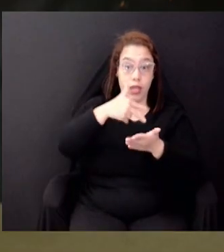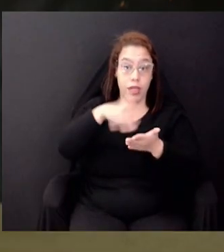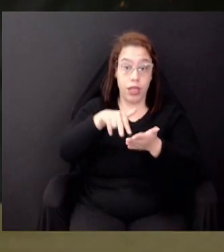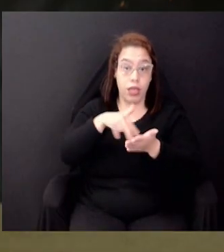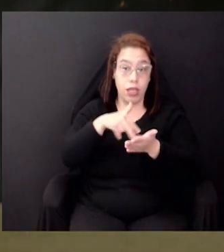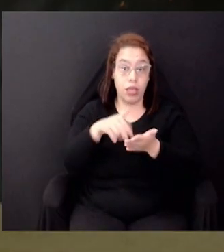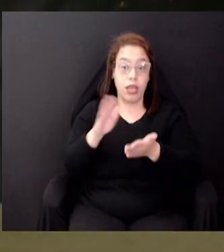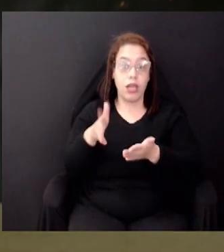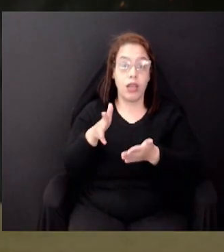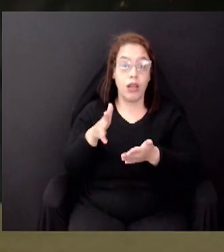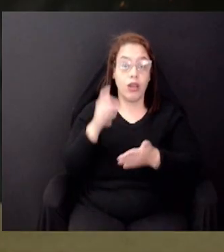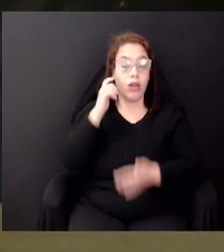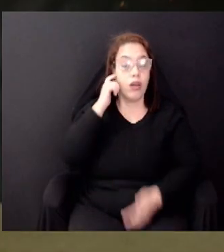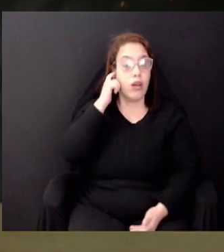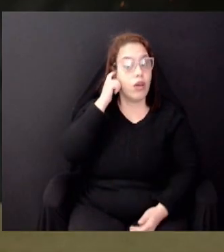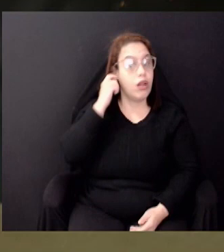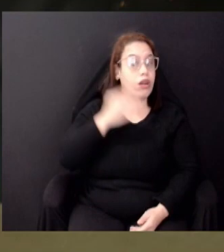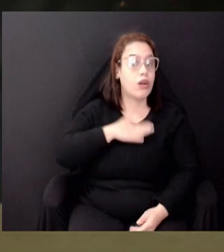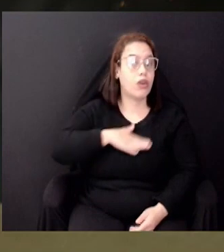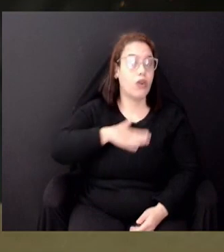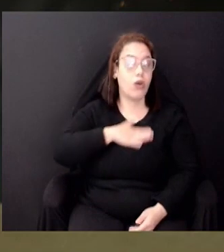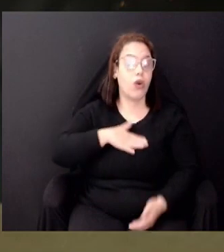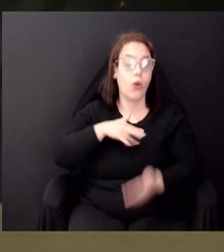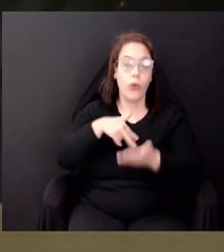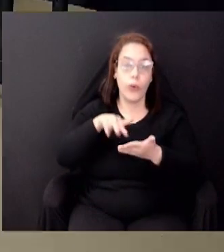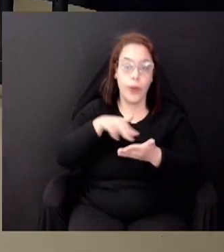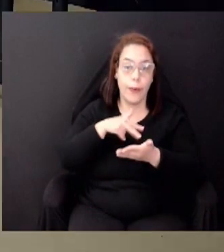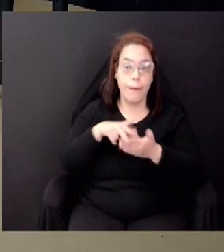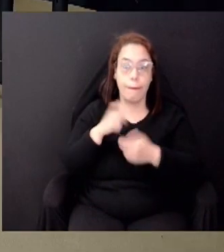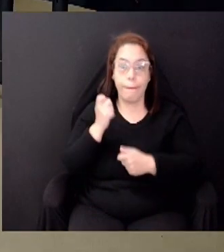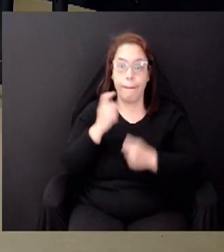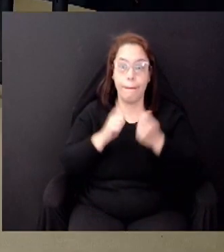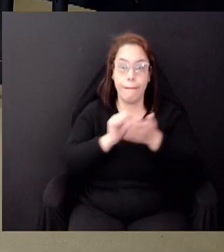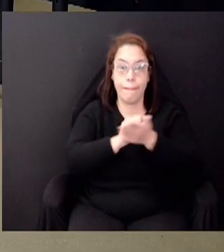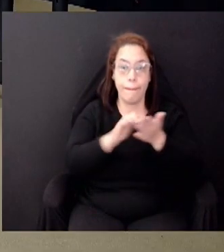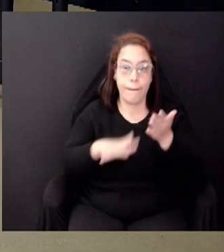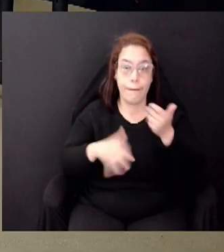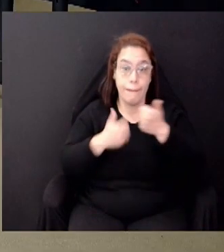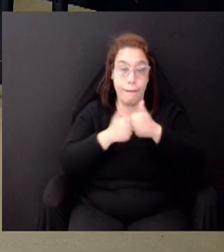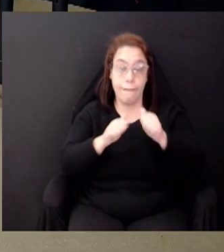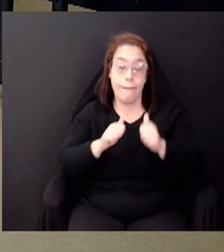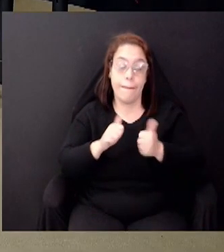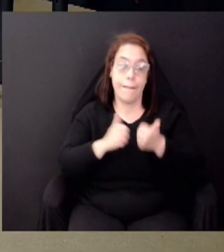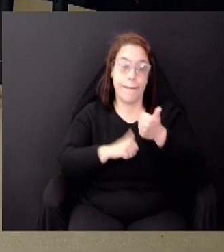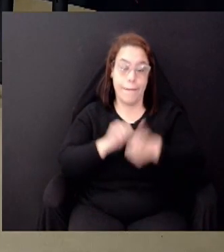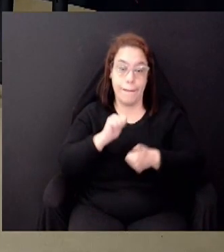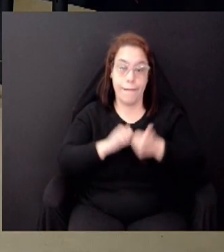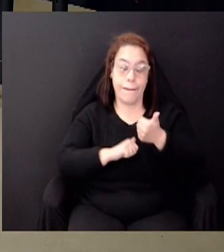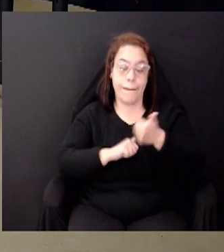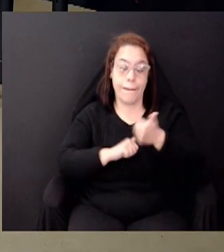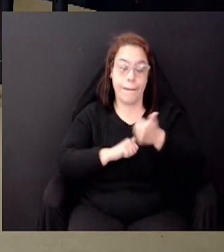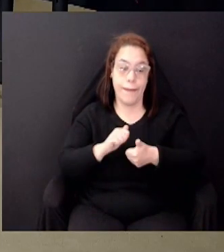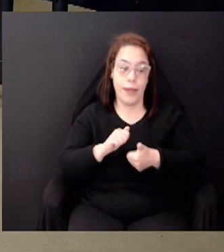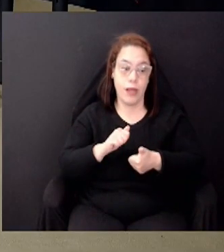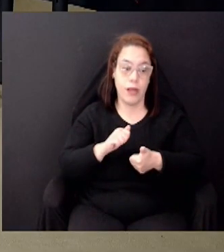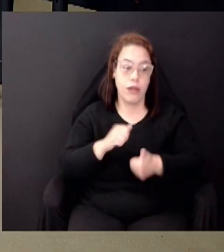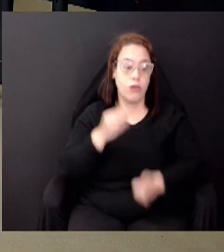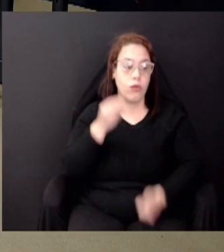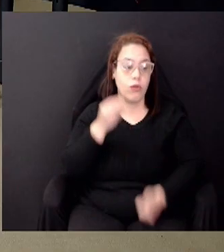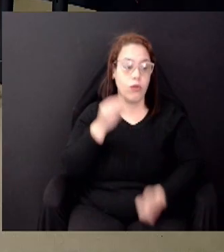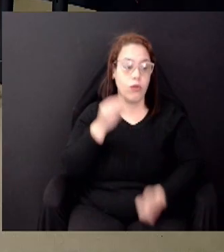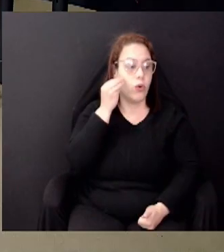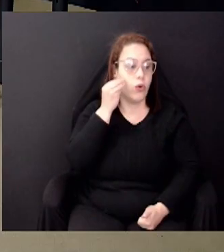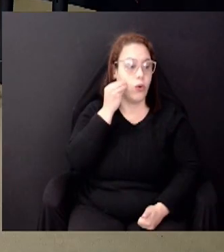peguei assim, eu gosto de dança, tem coisas assim, algumas atividades esportivas que eu acho interessante, que eu gostaria de fazer. Sabe que eu me vi